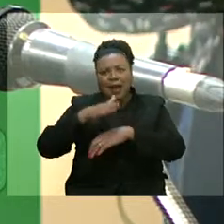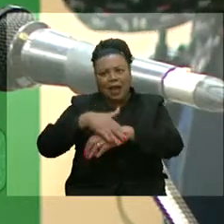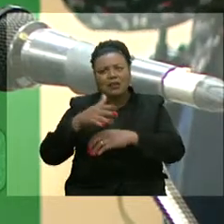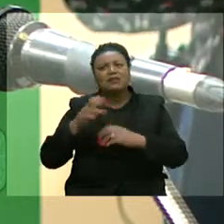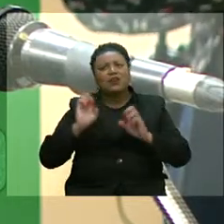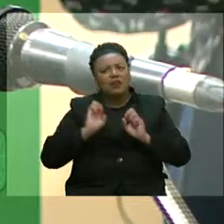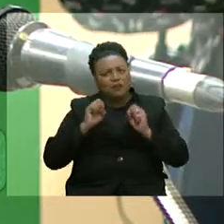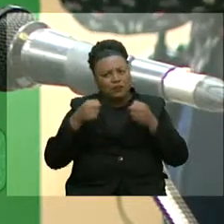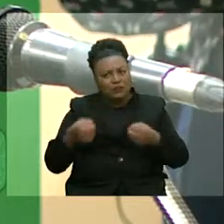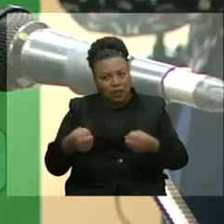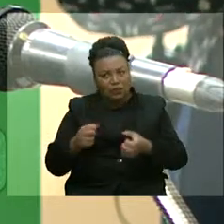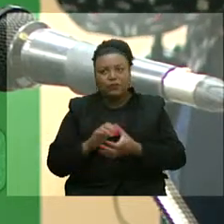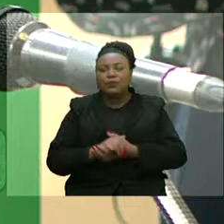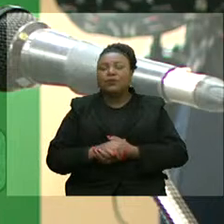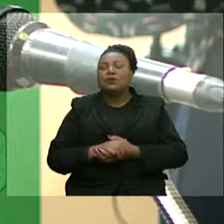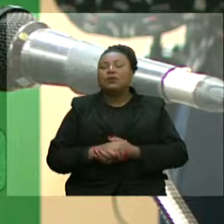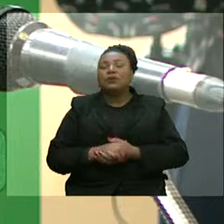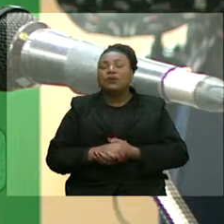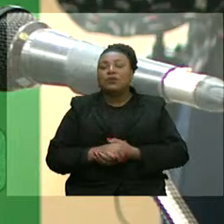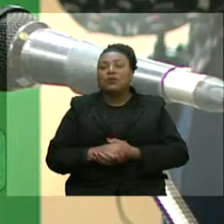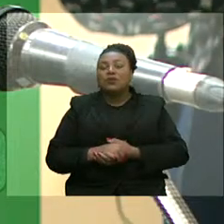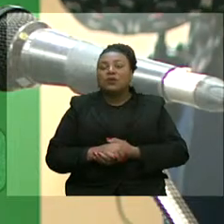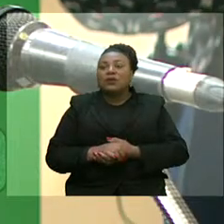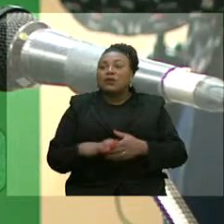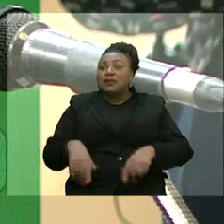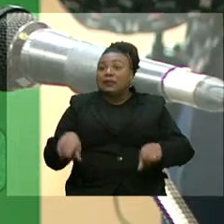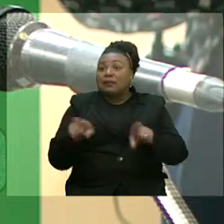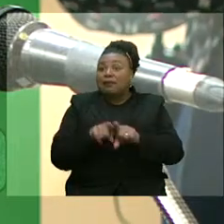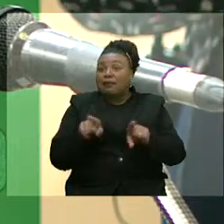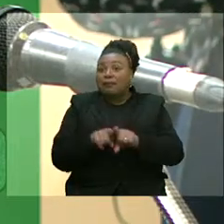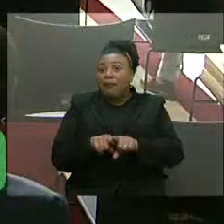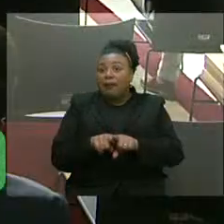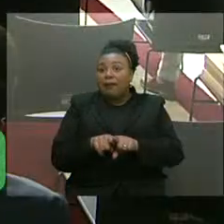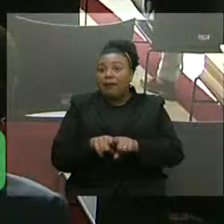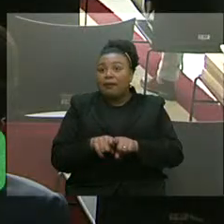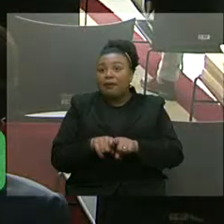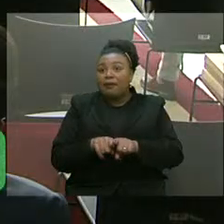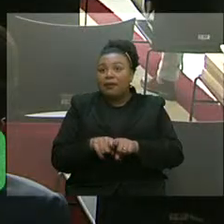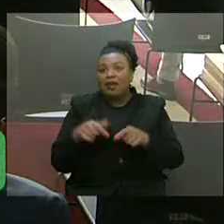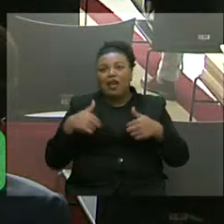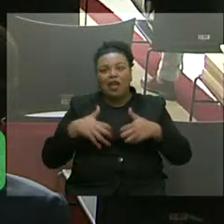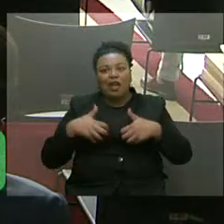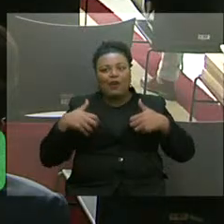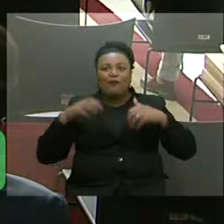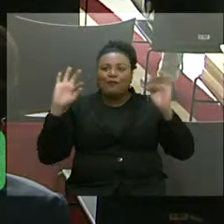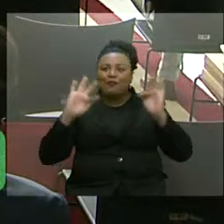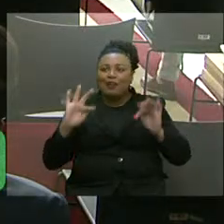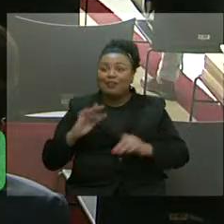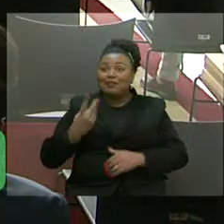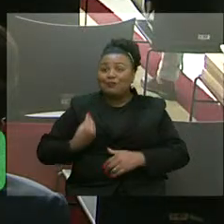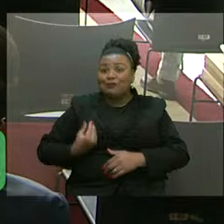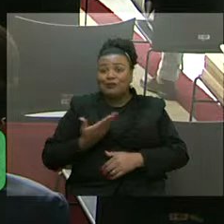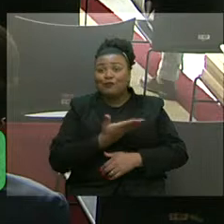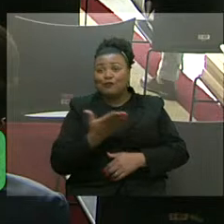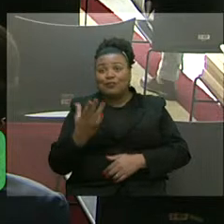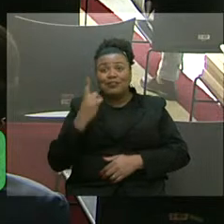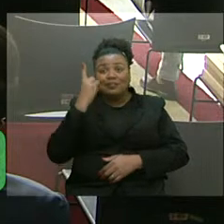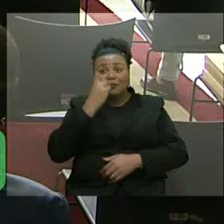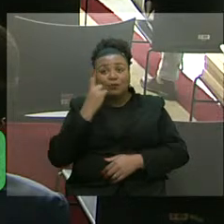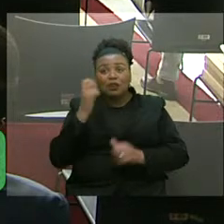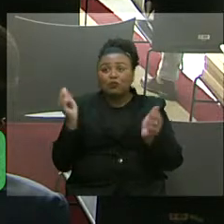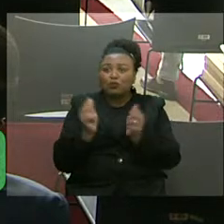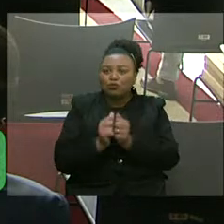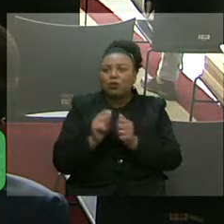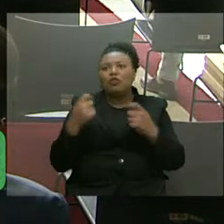mais reforçar. E, além disso, fico feliz na presença dos deputados aqui, nós temos